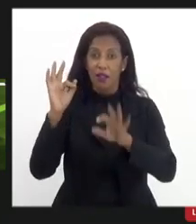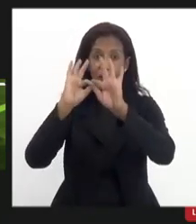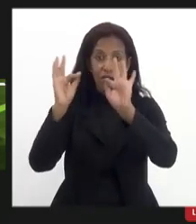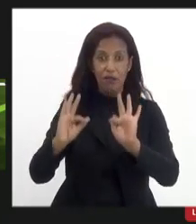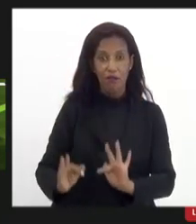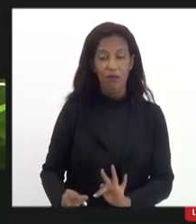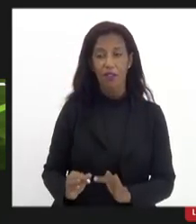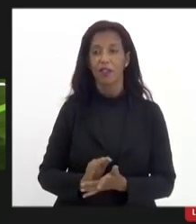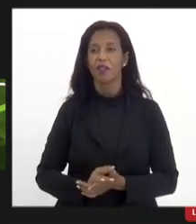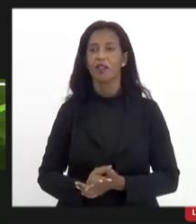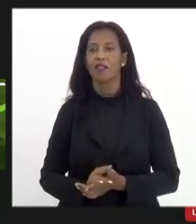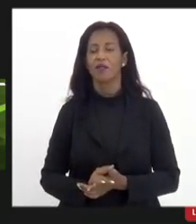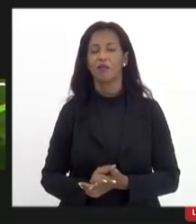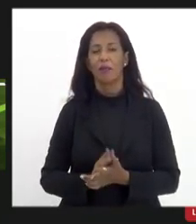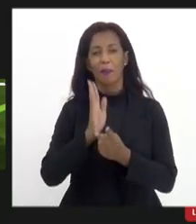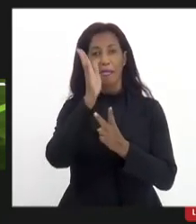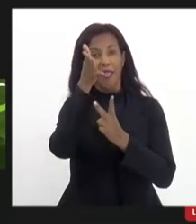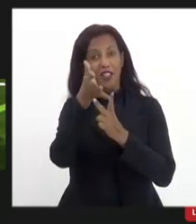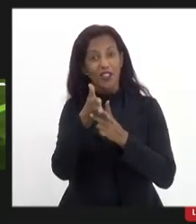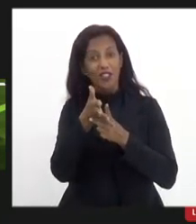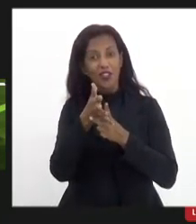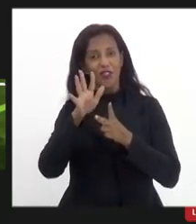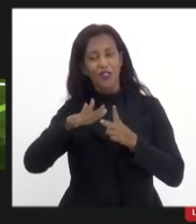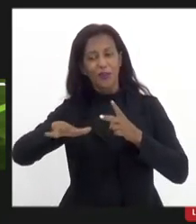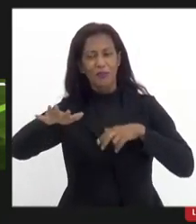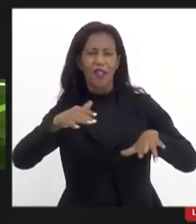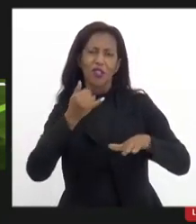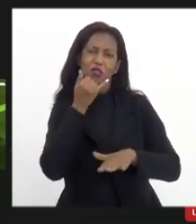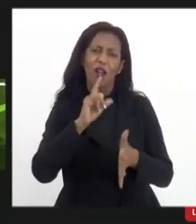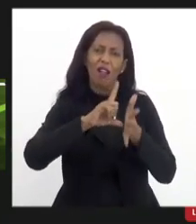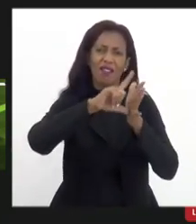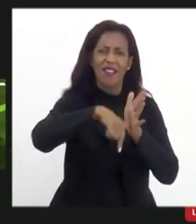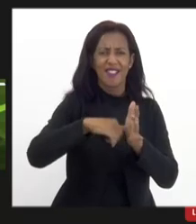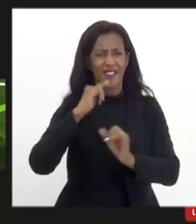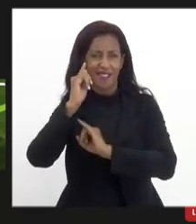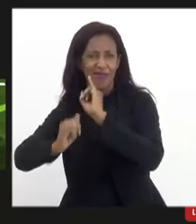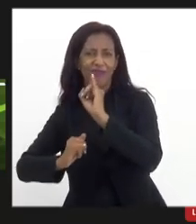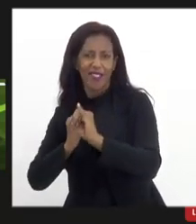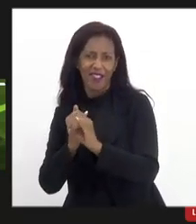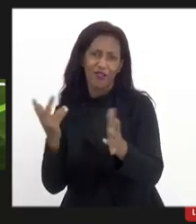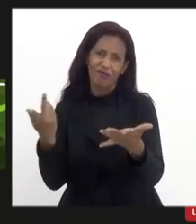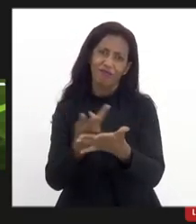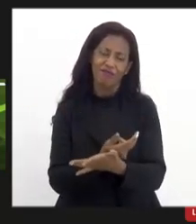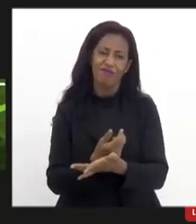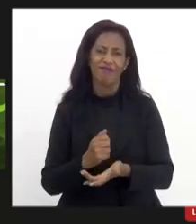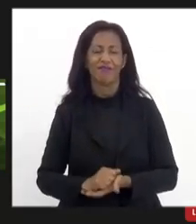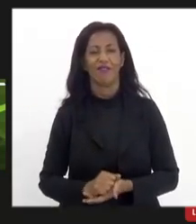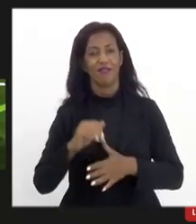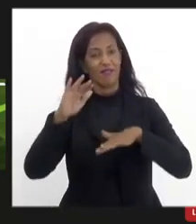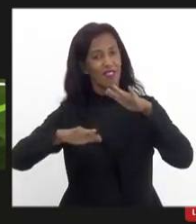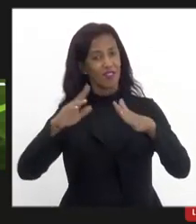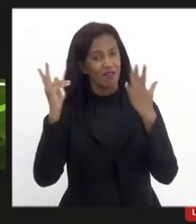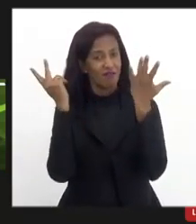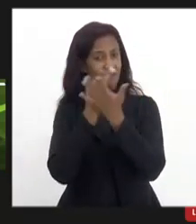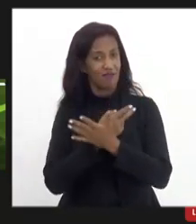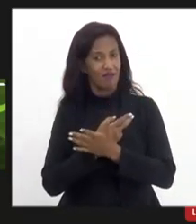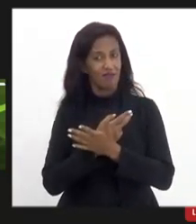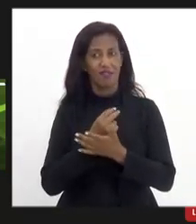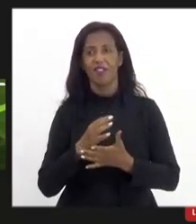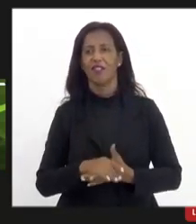poder estar dividindo o espaço com vocês, embora um pouco atrasado, que a internet tem dessas coisas, né? Às vezes acontece um imprevisto que a